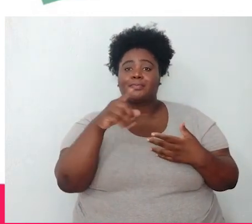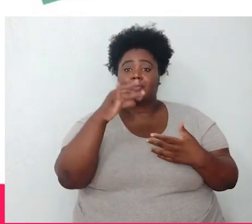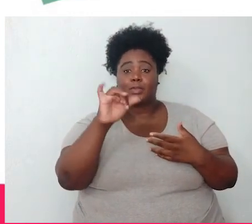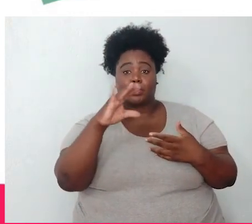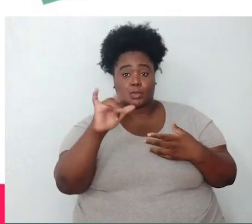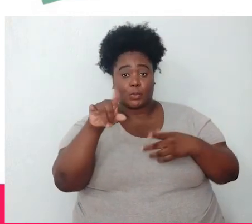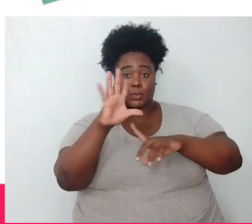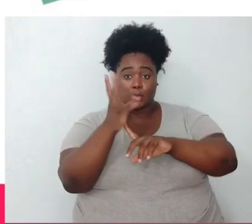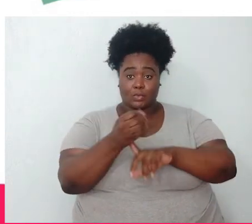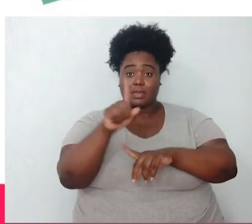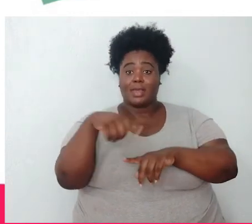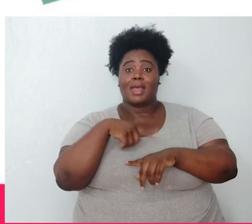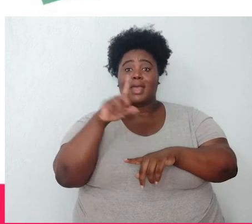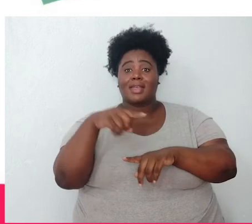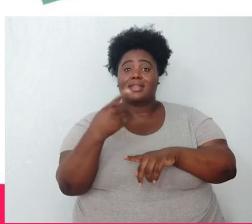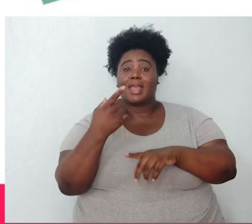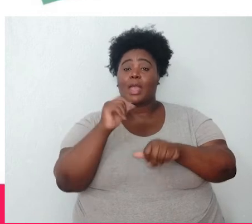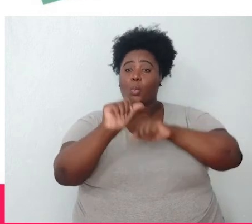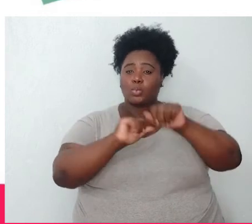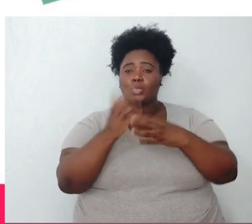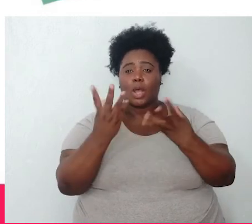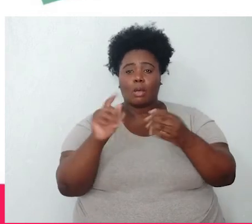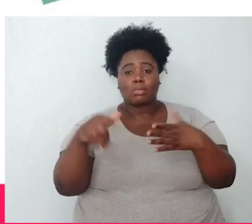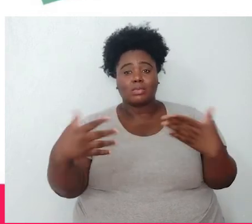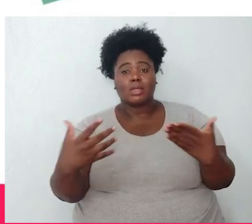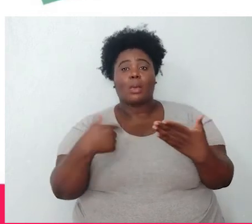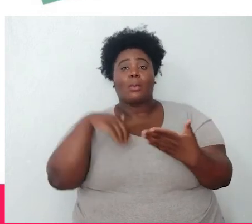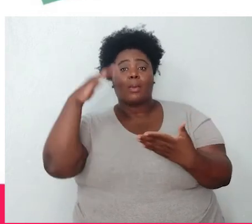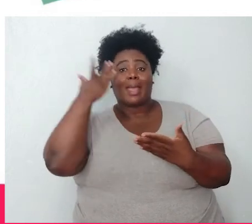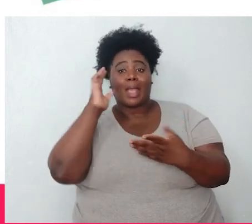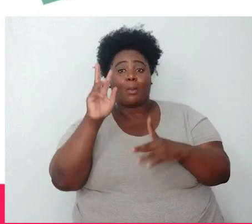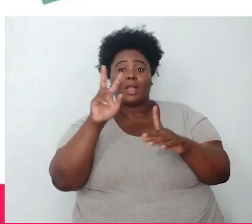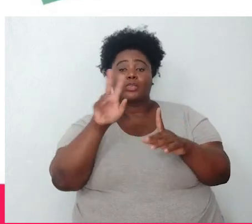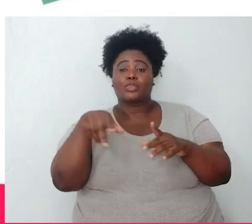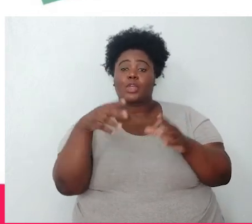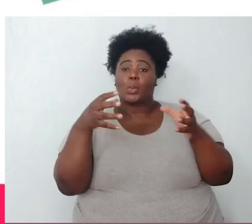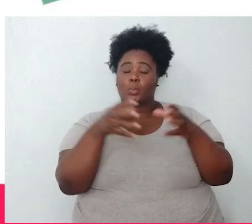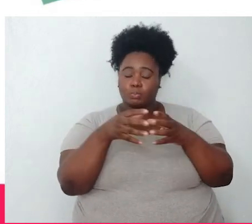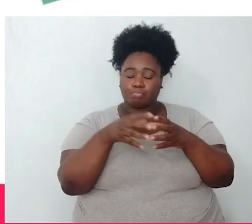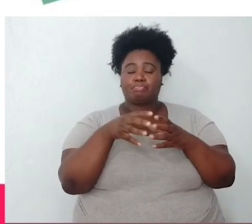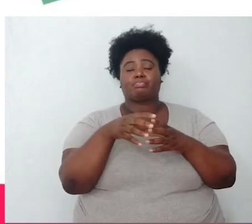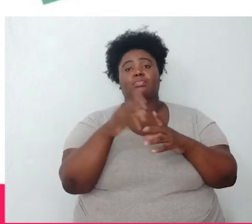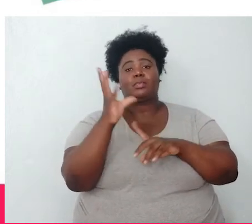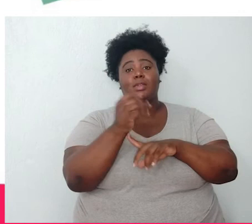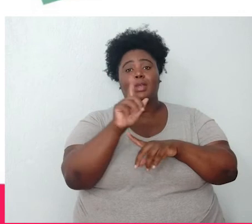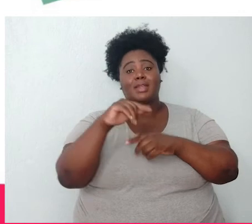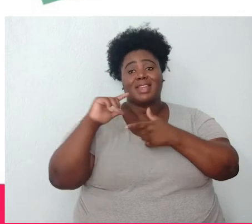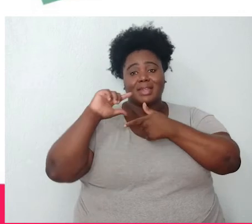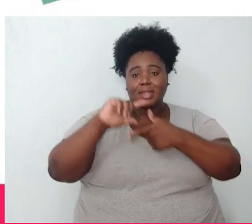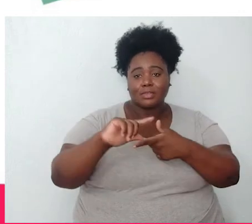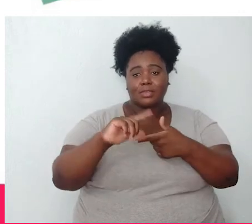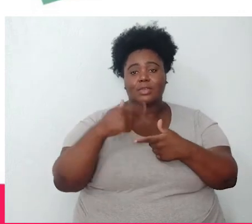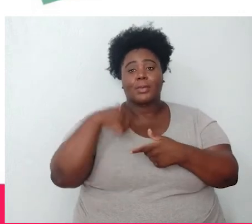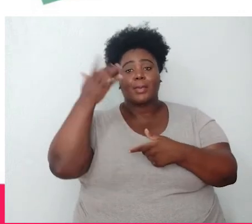que o circuito de arte, ele tem muitas variações. Assim como eu acho que o circuito de arte, ele também é bastante